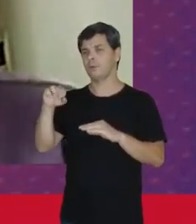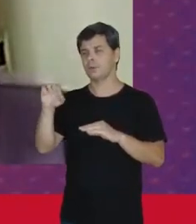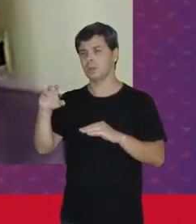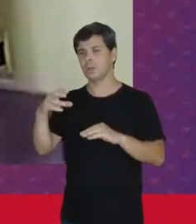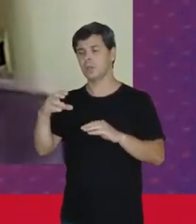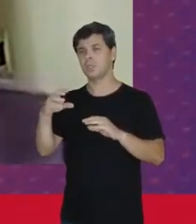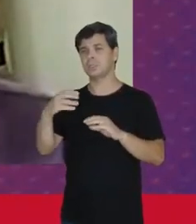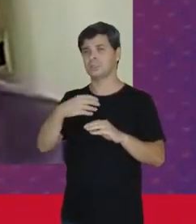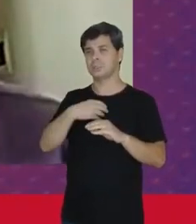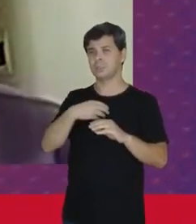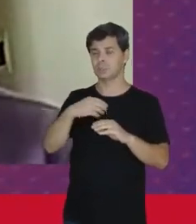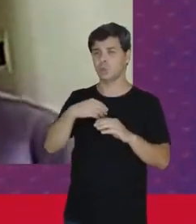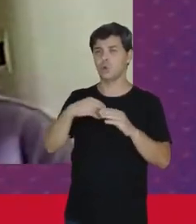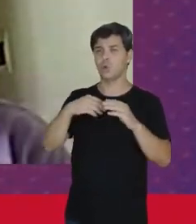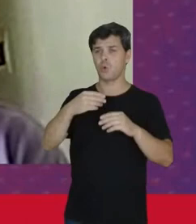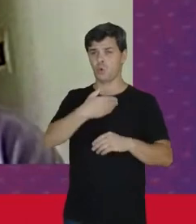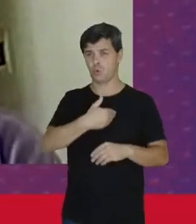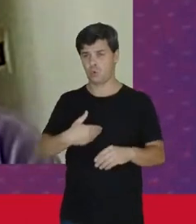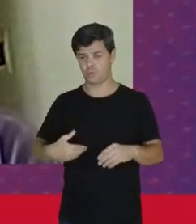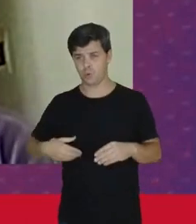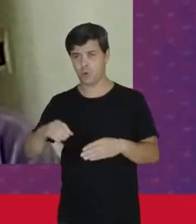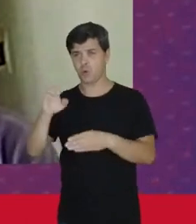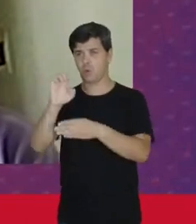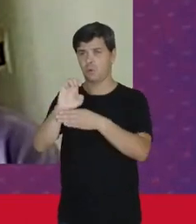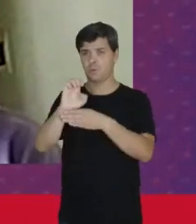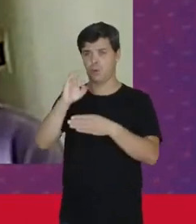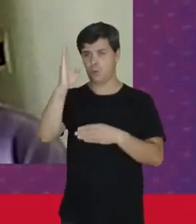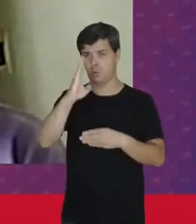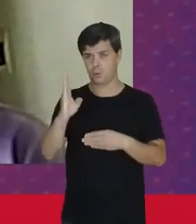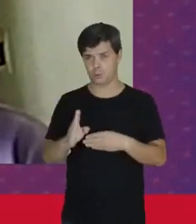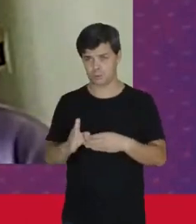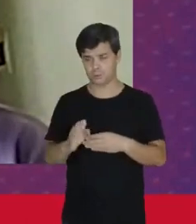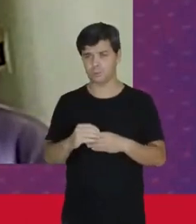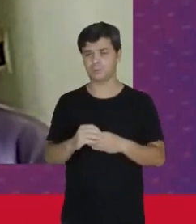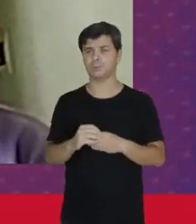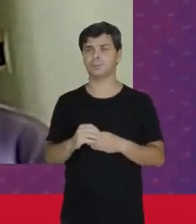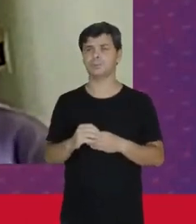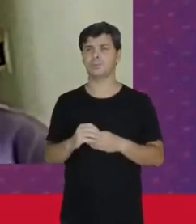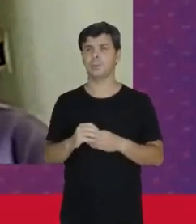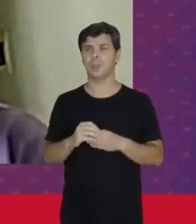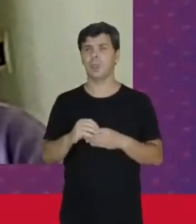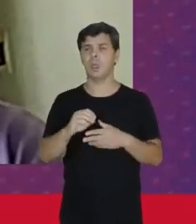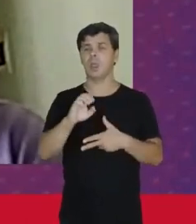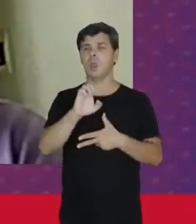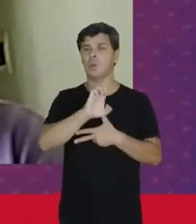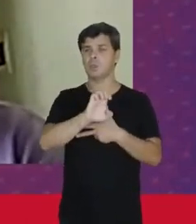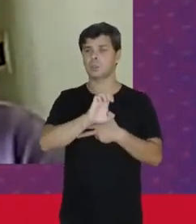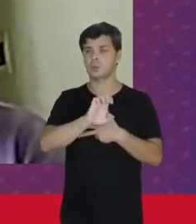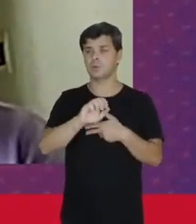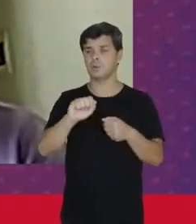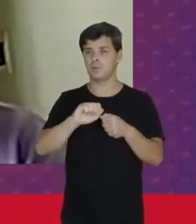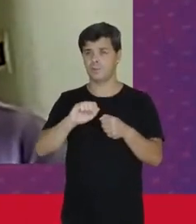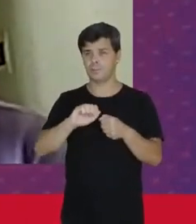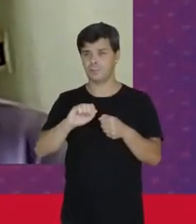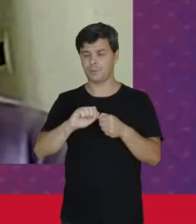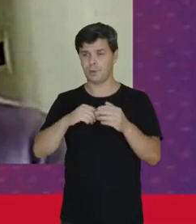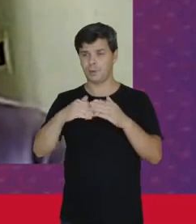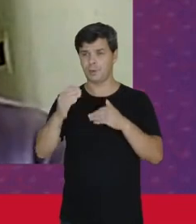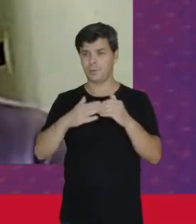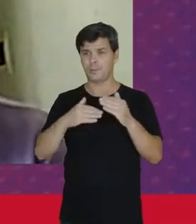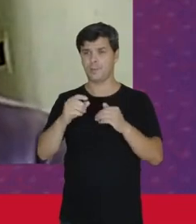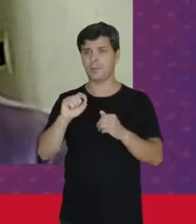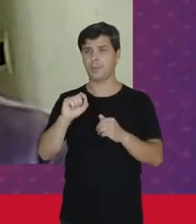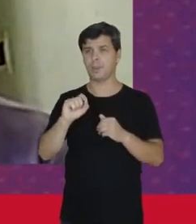sentido do que o governo, né, o Estado brasileiro já vem fazendo, o Executivo já vem fazendo na